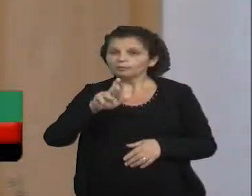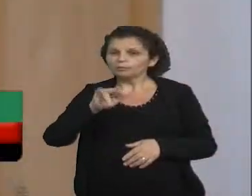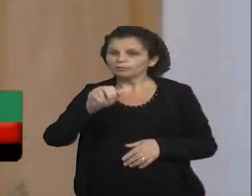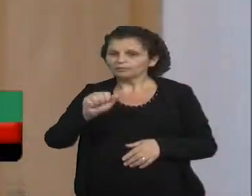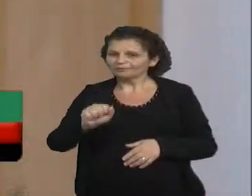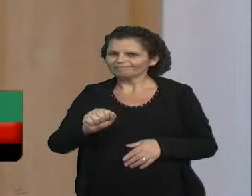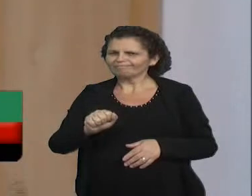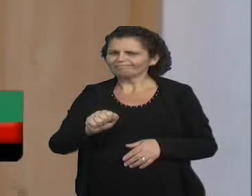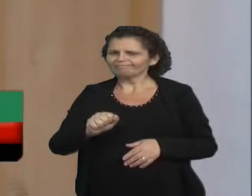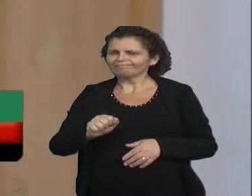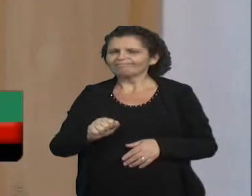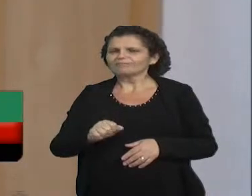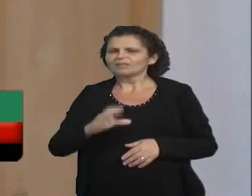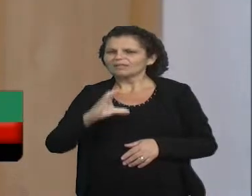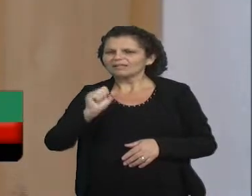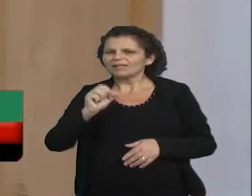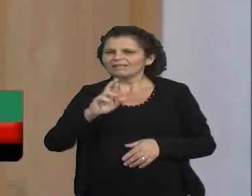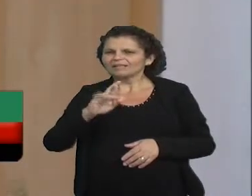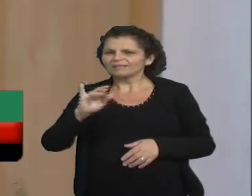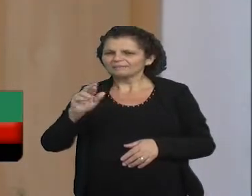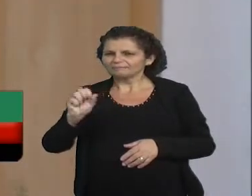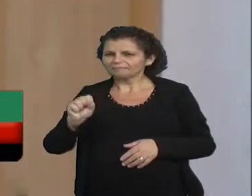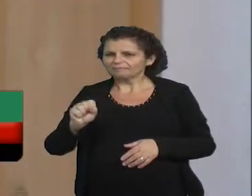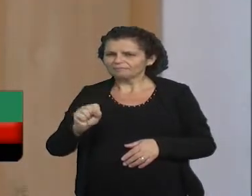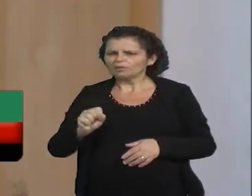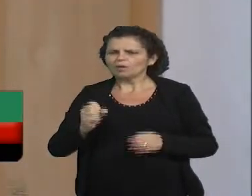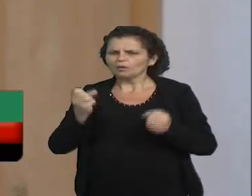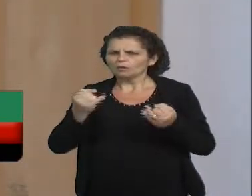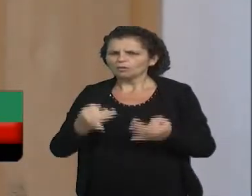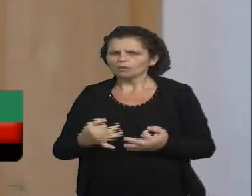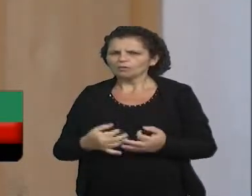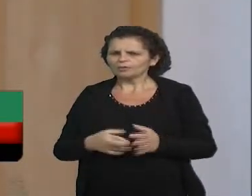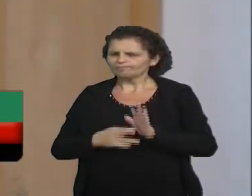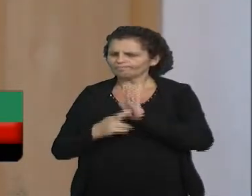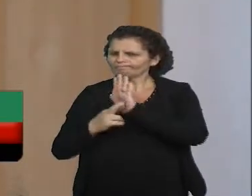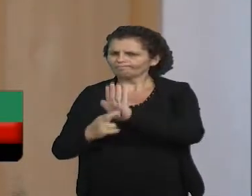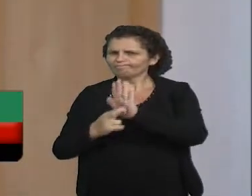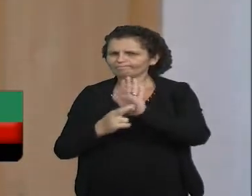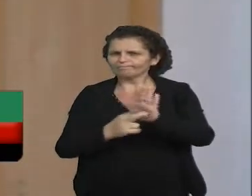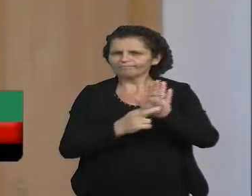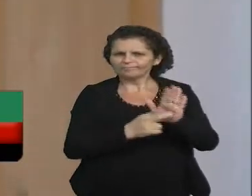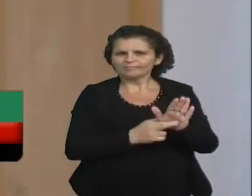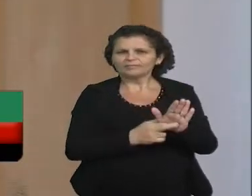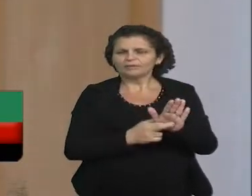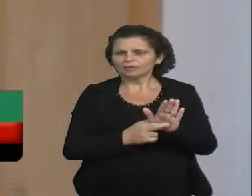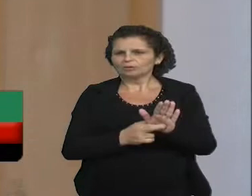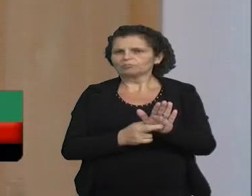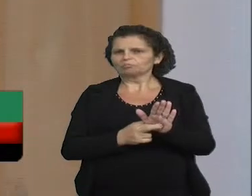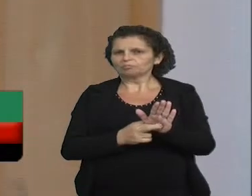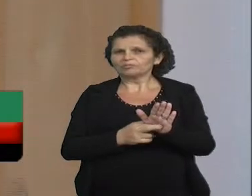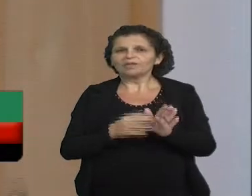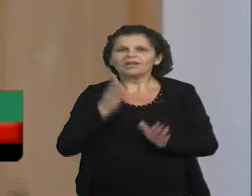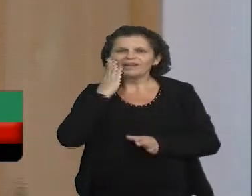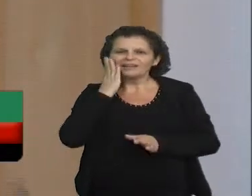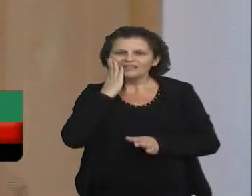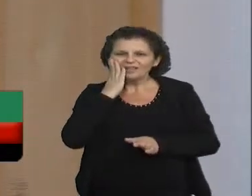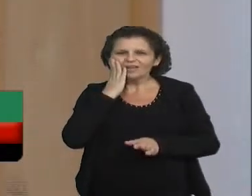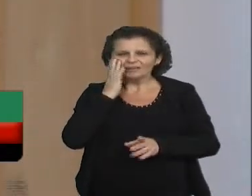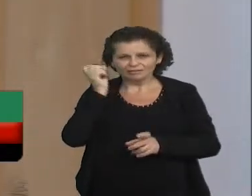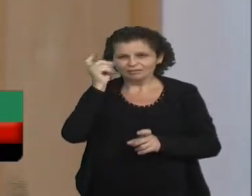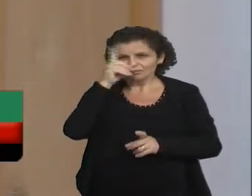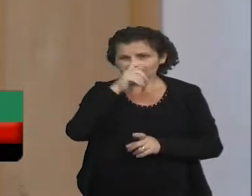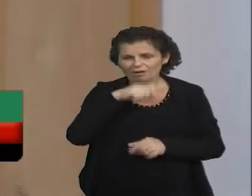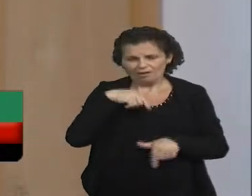dizer para vocês o quanto vocês nos representam lá na ponta, que eu sei que é muito difícil.